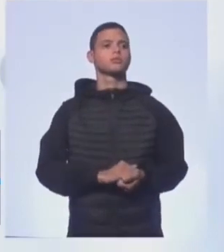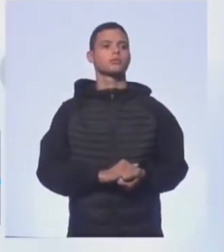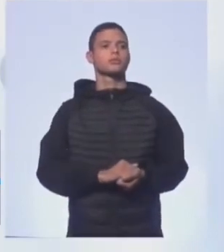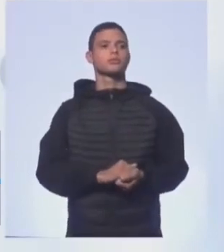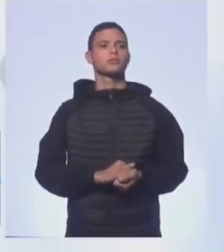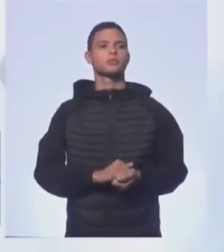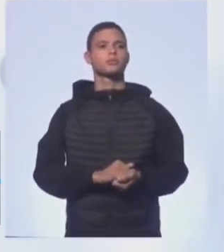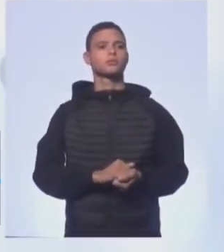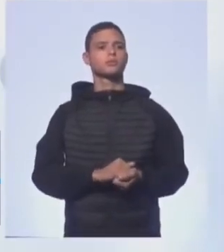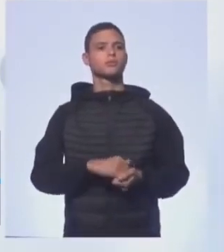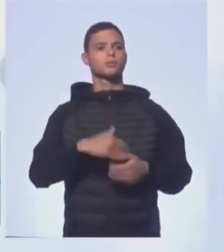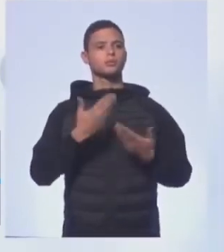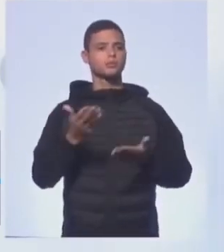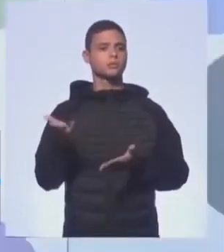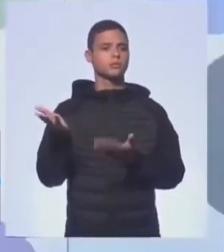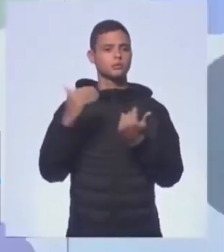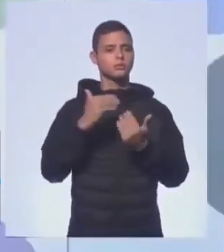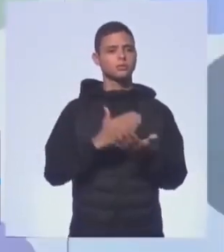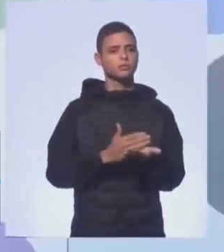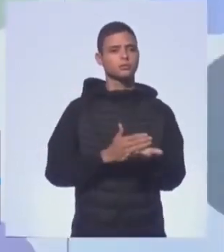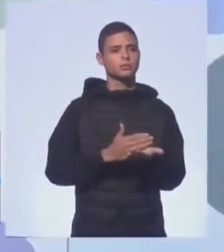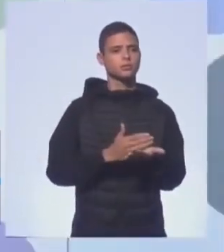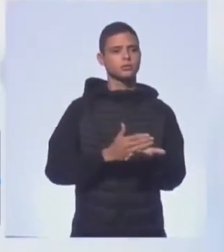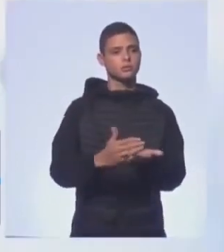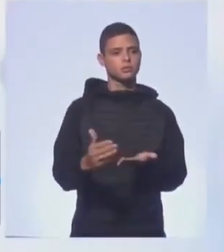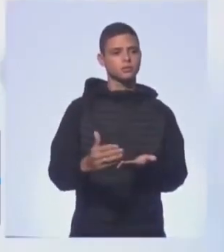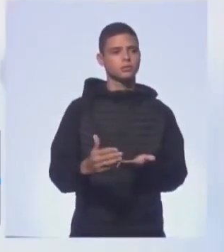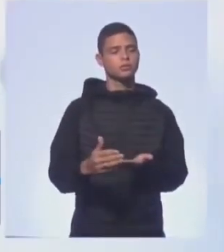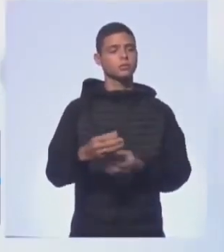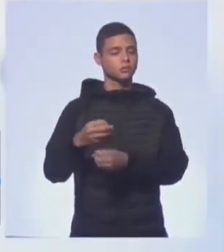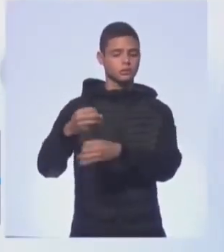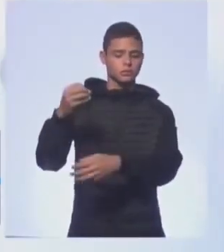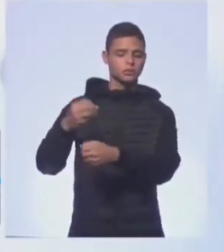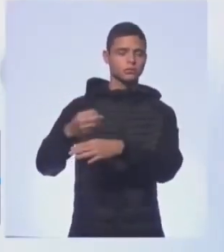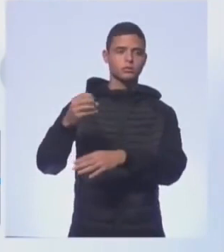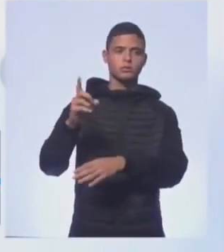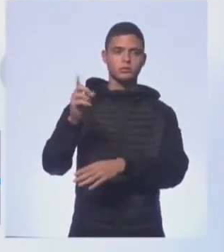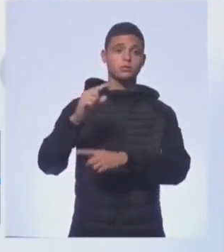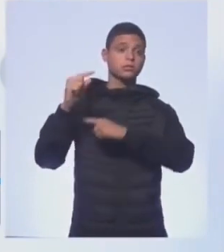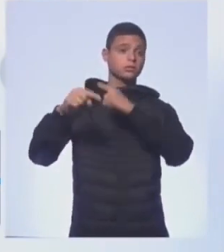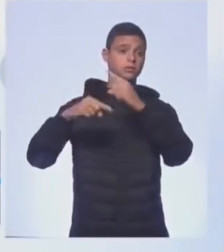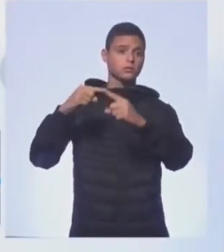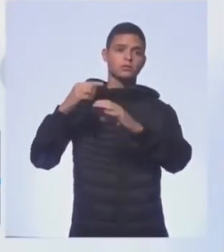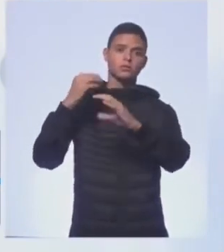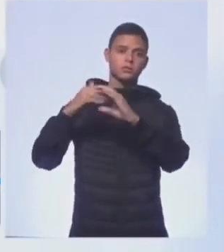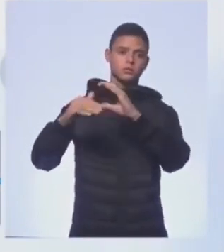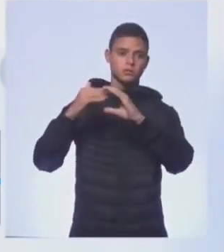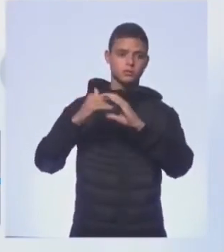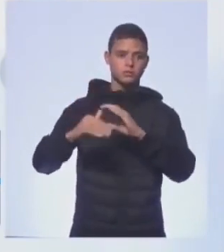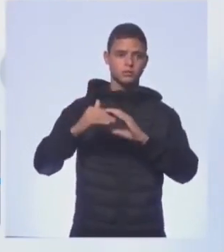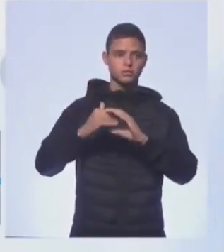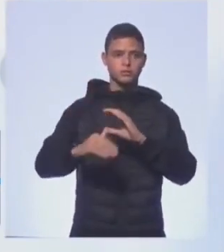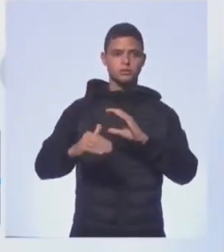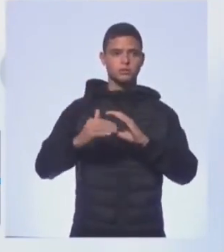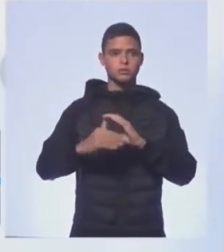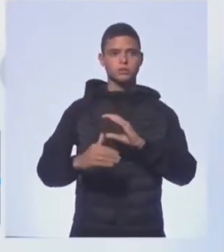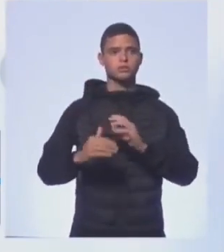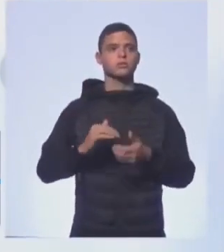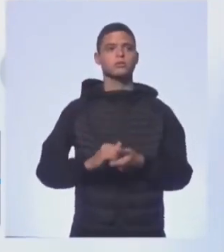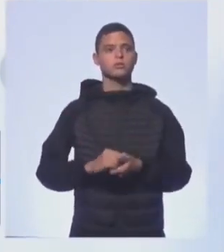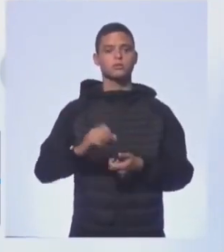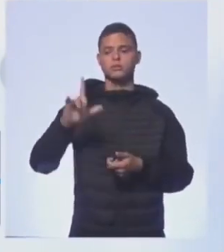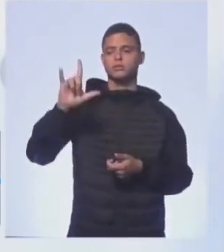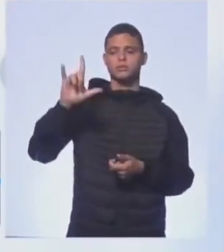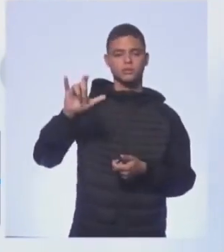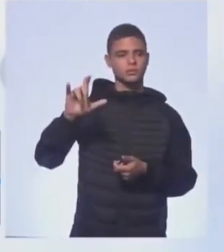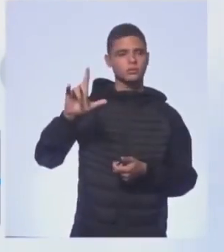portuguesa. Vamos começar, então? Vamos. Já que hoje não tem aquele chat ao vivo, então vocês vão poder mandar depois que assistir a aula, pode mandar no meu